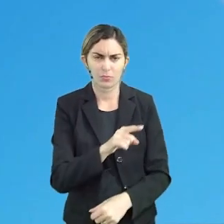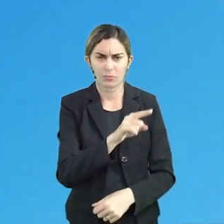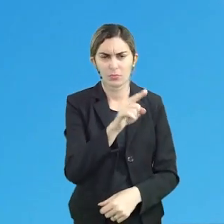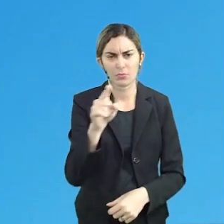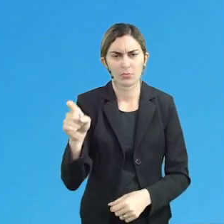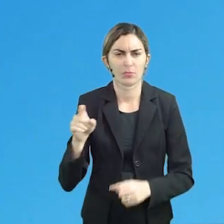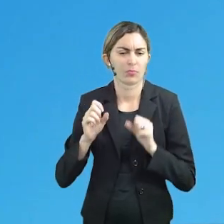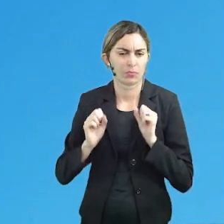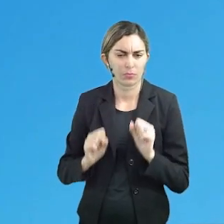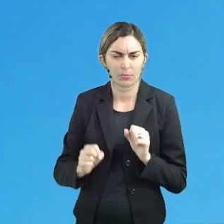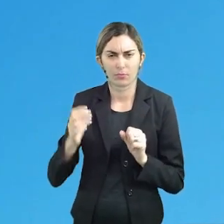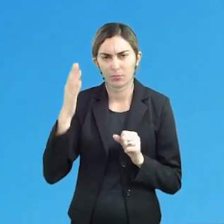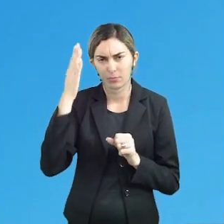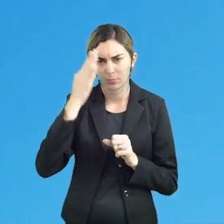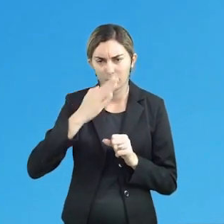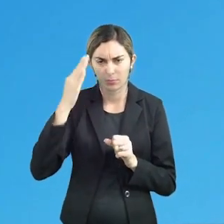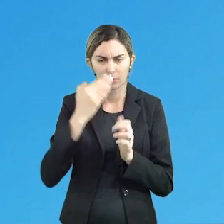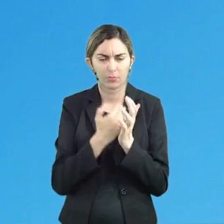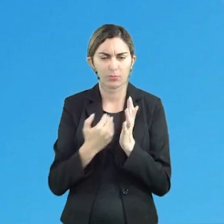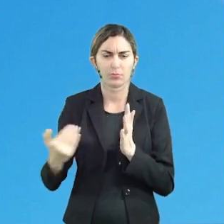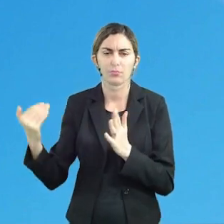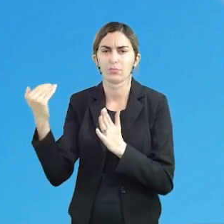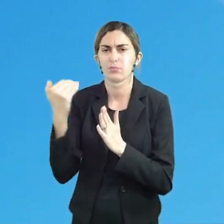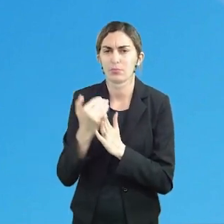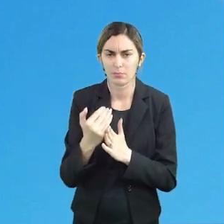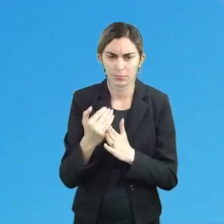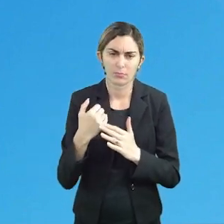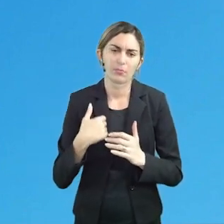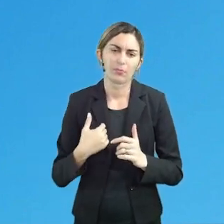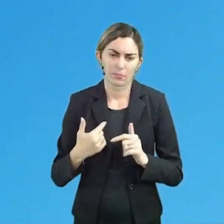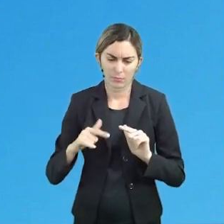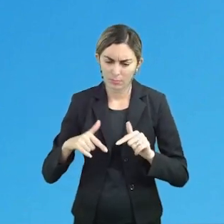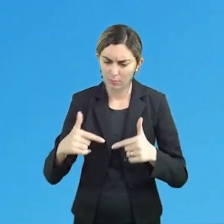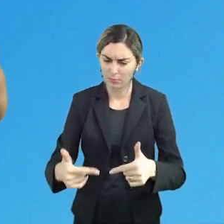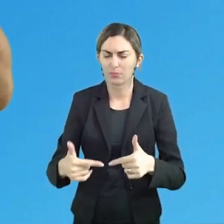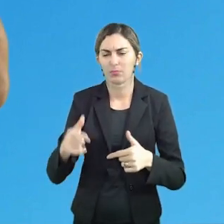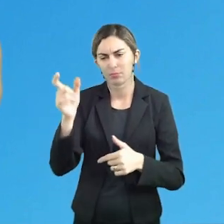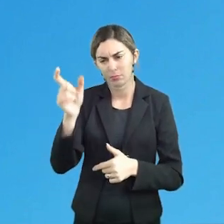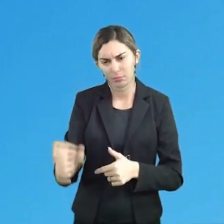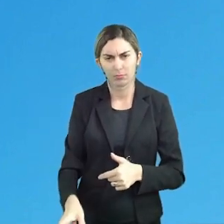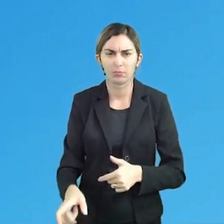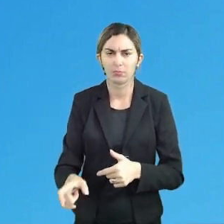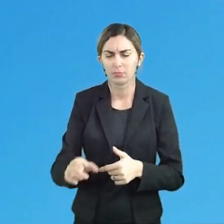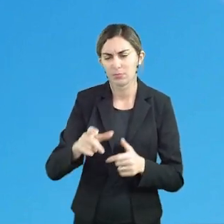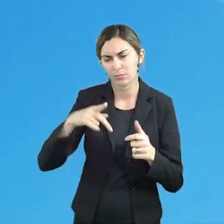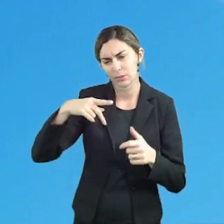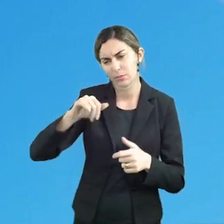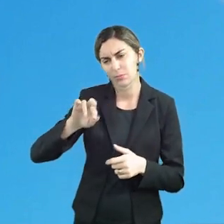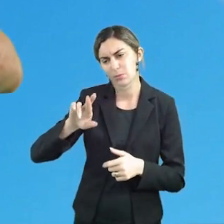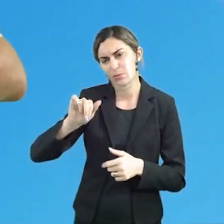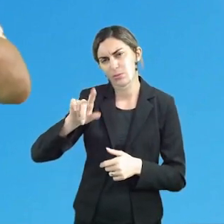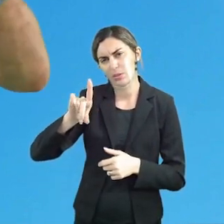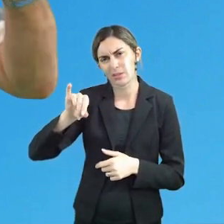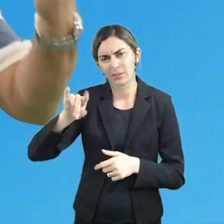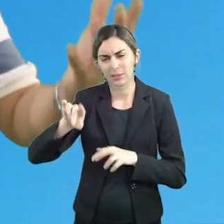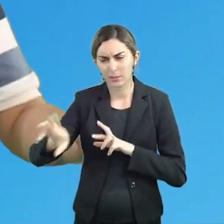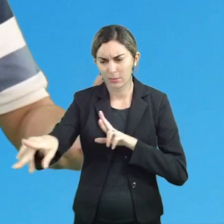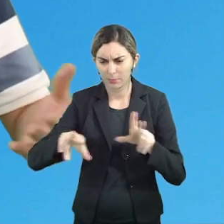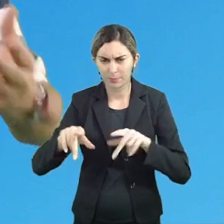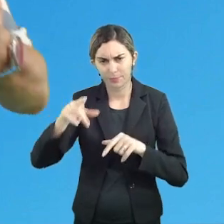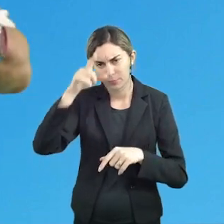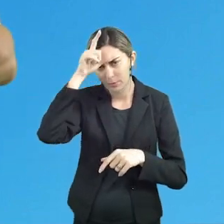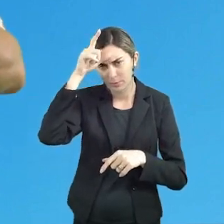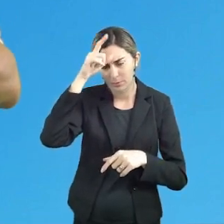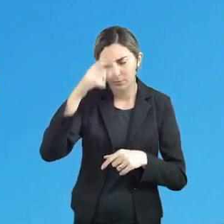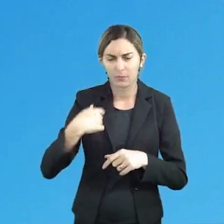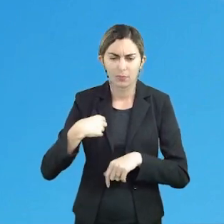vocês poderão entender mais um pouco a missão, a cidadania, a pluralidade. As lideranças